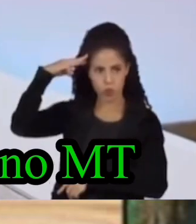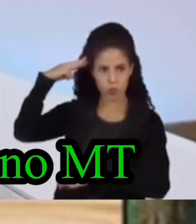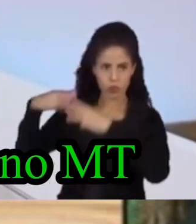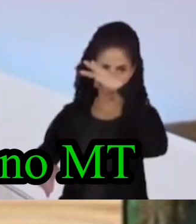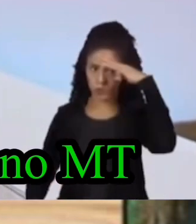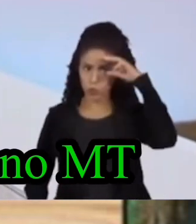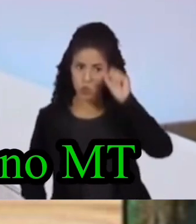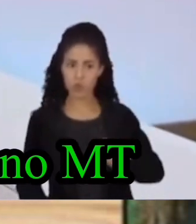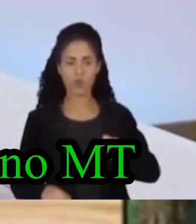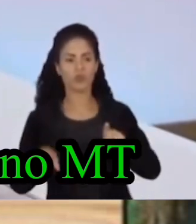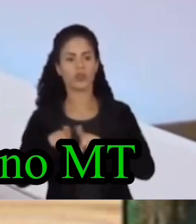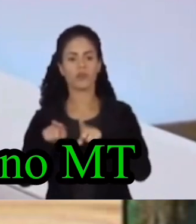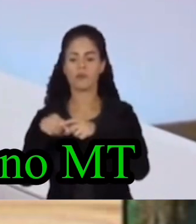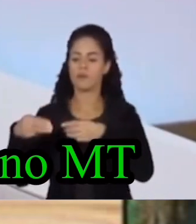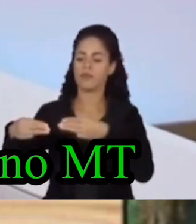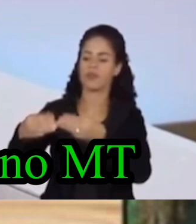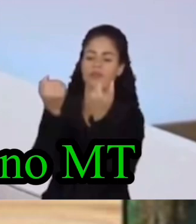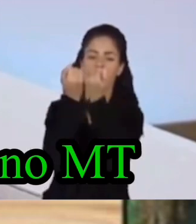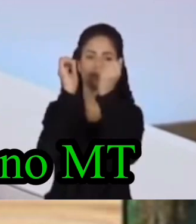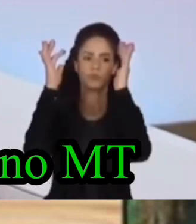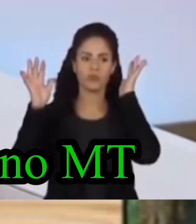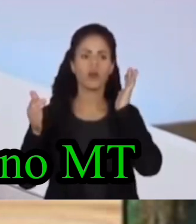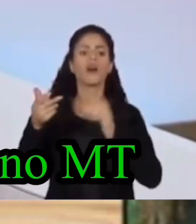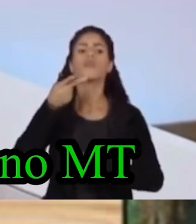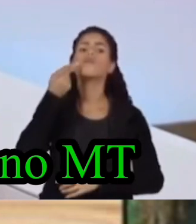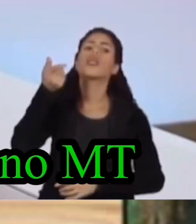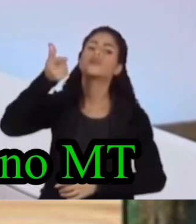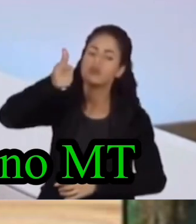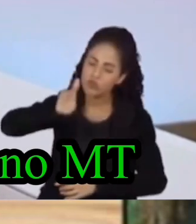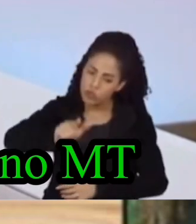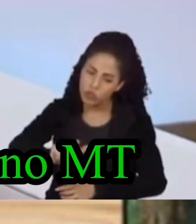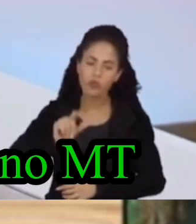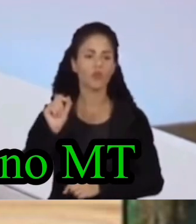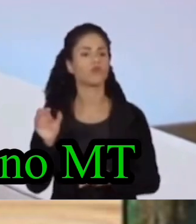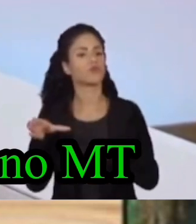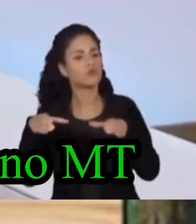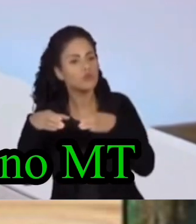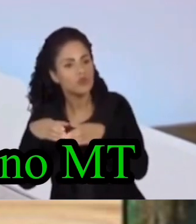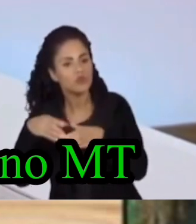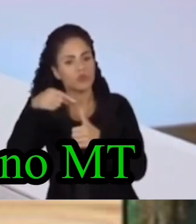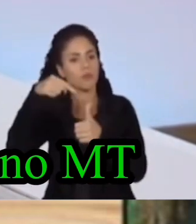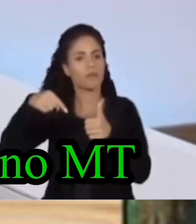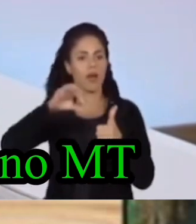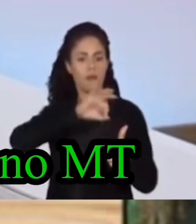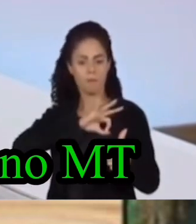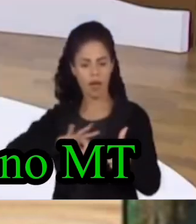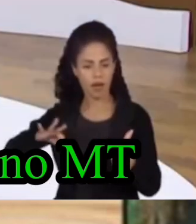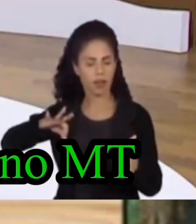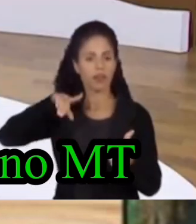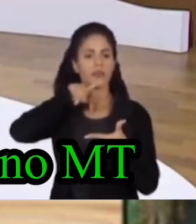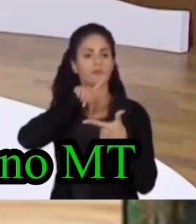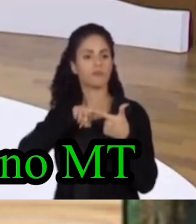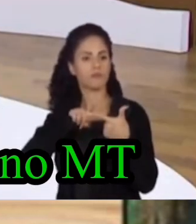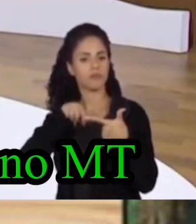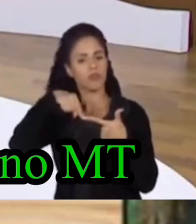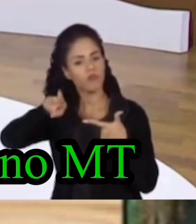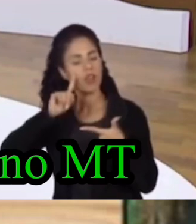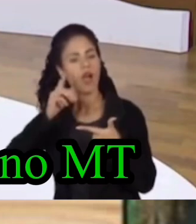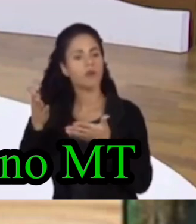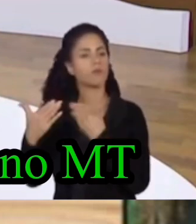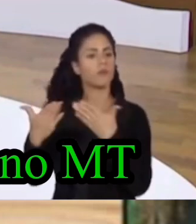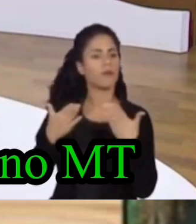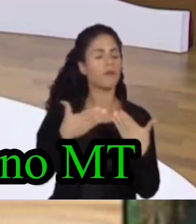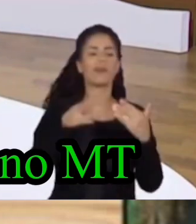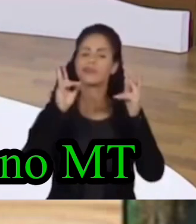e o Ministério do meio ambiente de novo eu falei estava lá o copo Bianco estava lá a ministra Marina já falei no gabinete dela eu